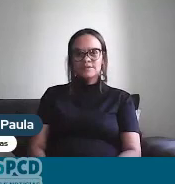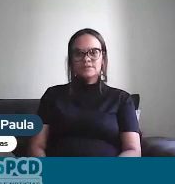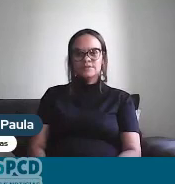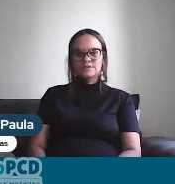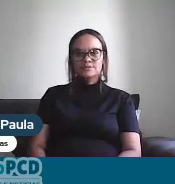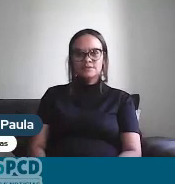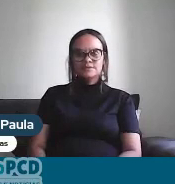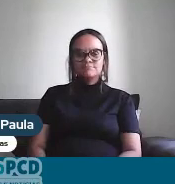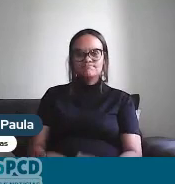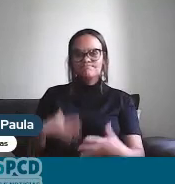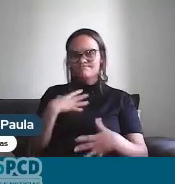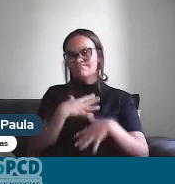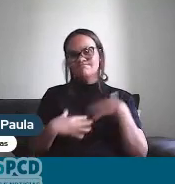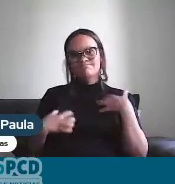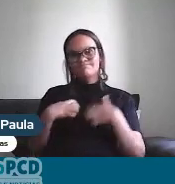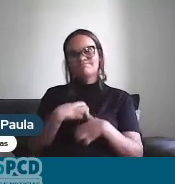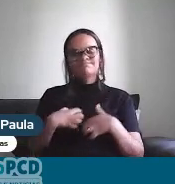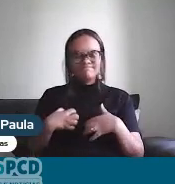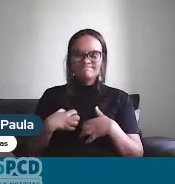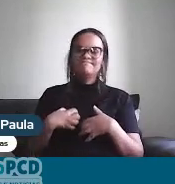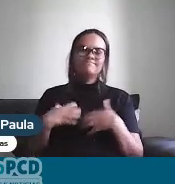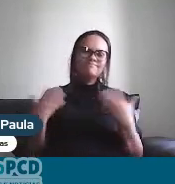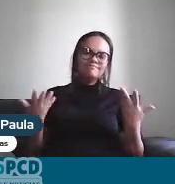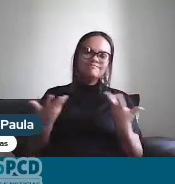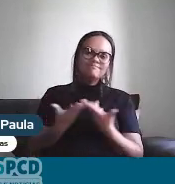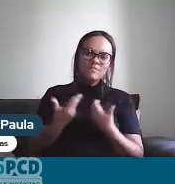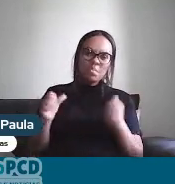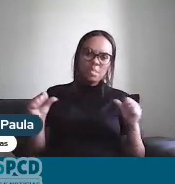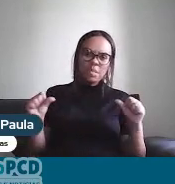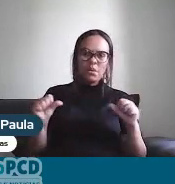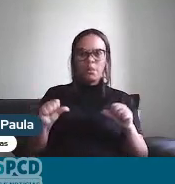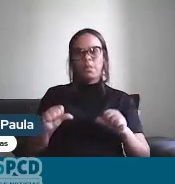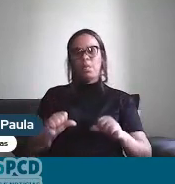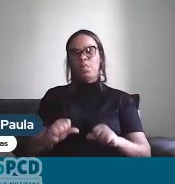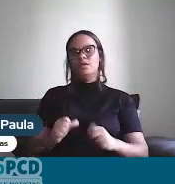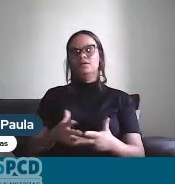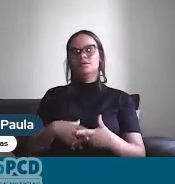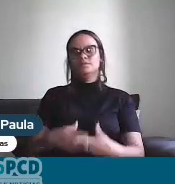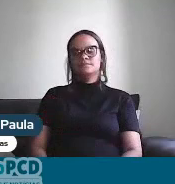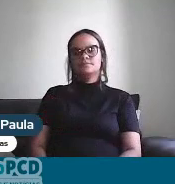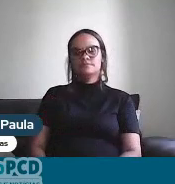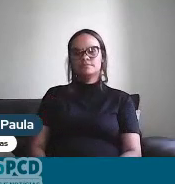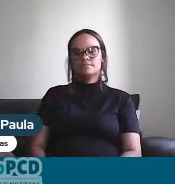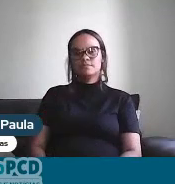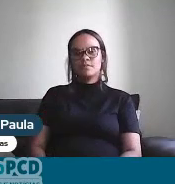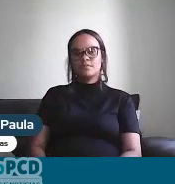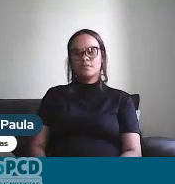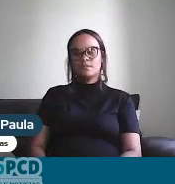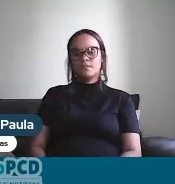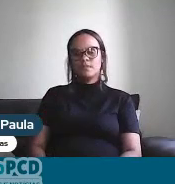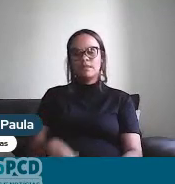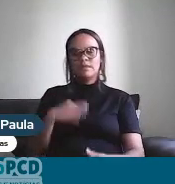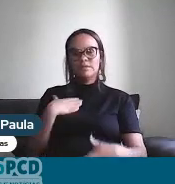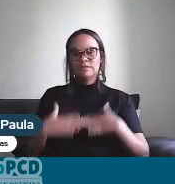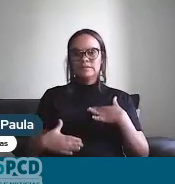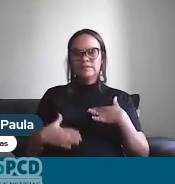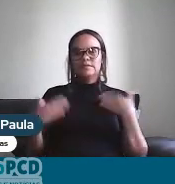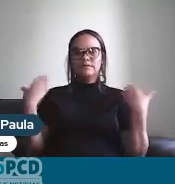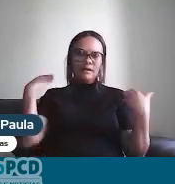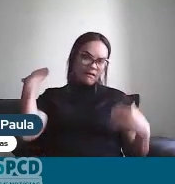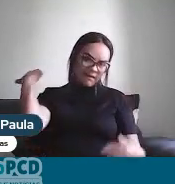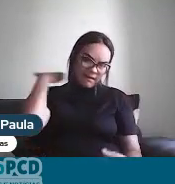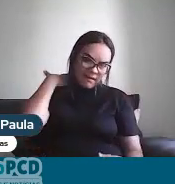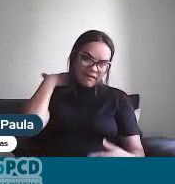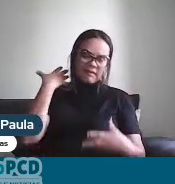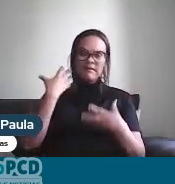uma frustração muito grande, né, diante da situação. Fora o desgaste, né, o desgaste físico, emocional, de você ter